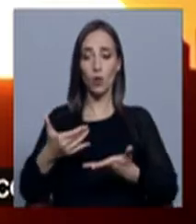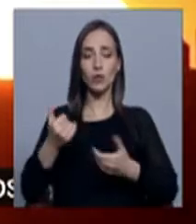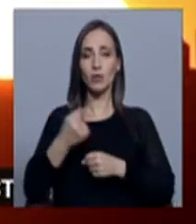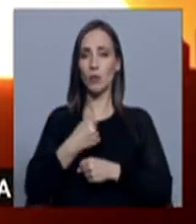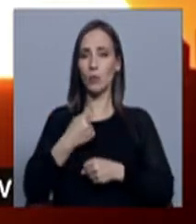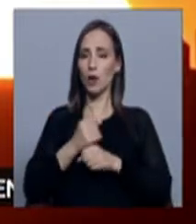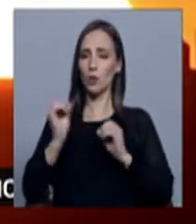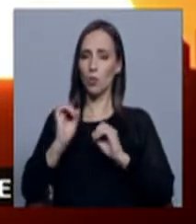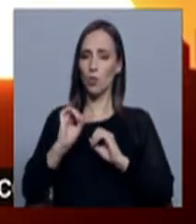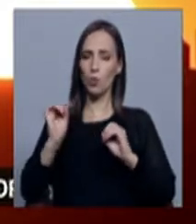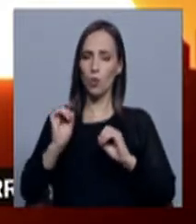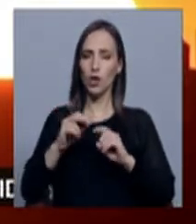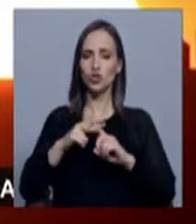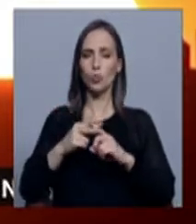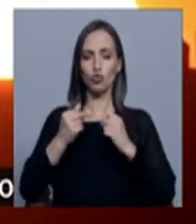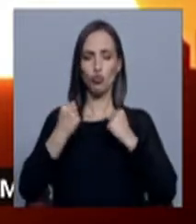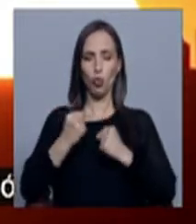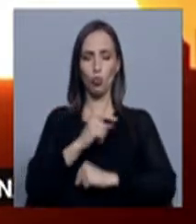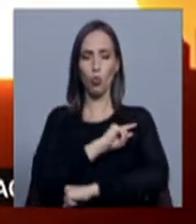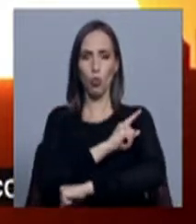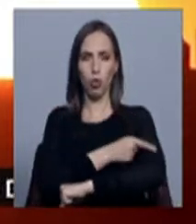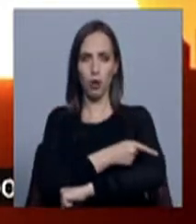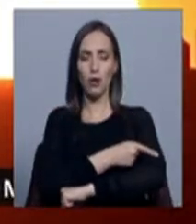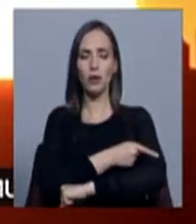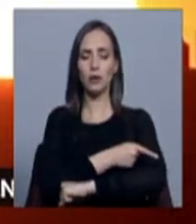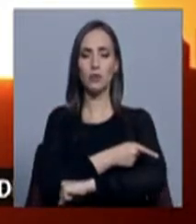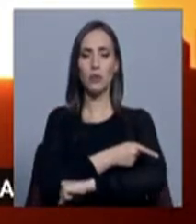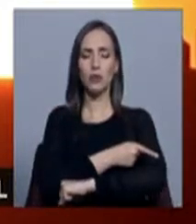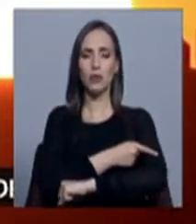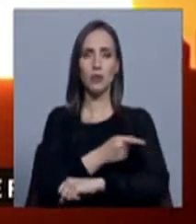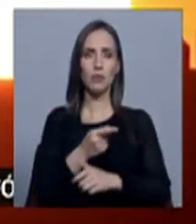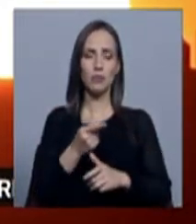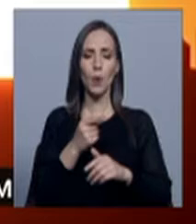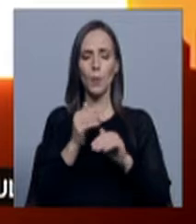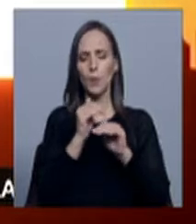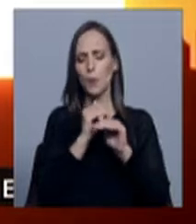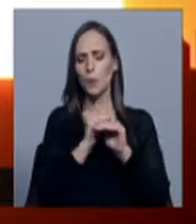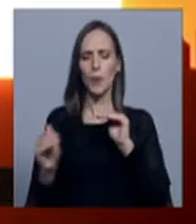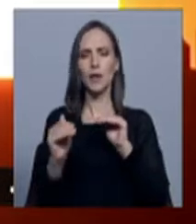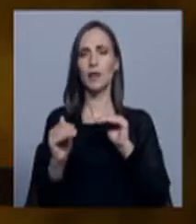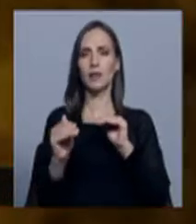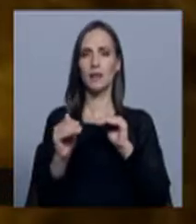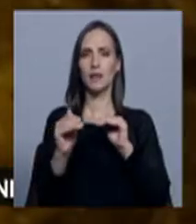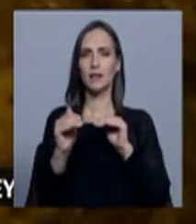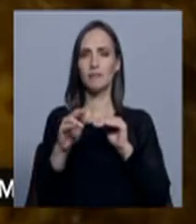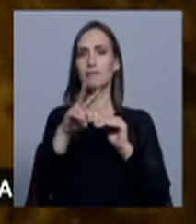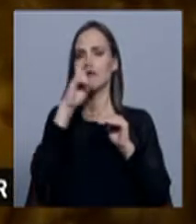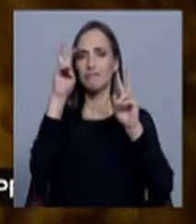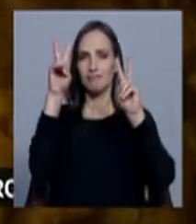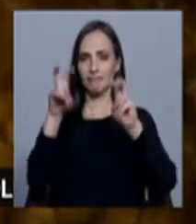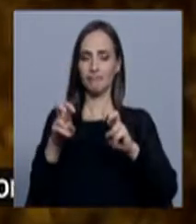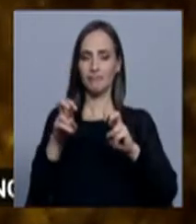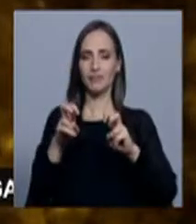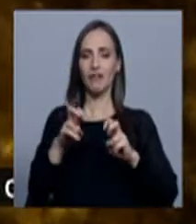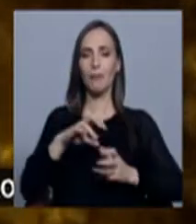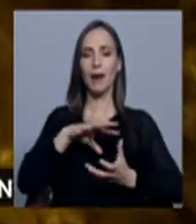cima com a instrumentação poderosa, como é o caso da Parker Solar Probe, a autenticamente raspar, cheirar, no fundo, a ionosfera de Vênus.